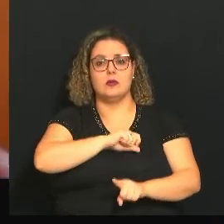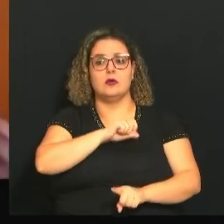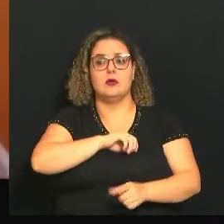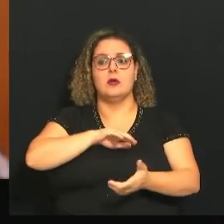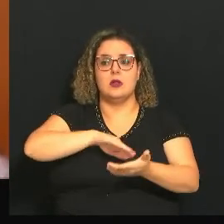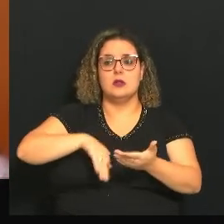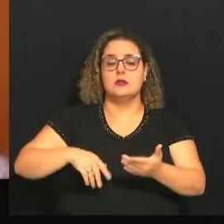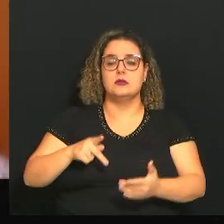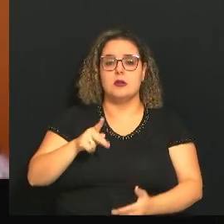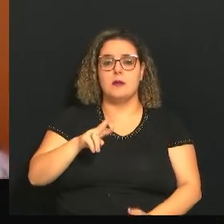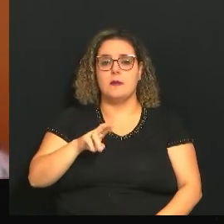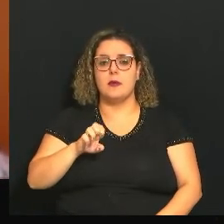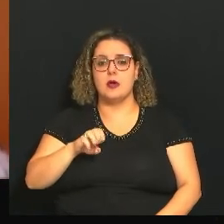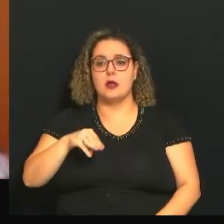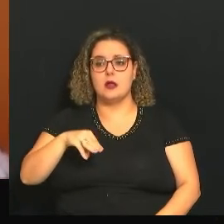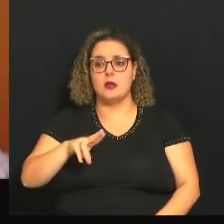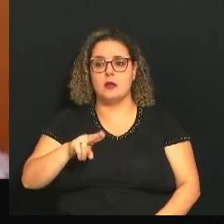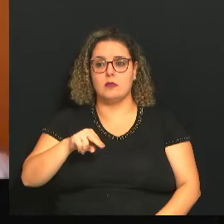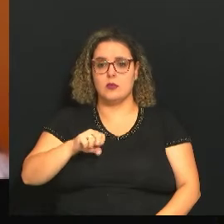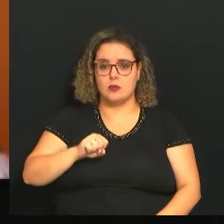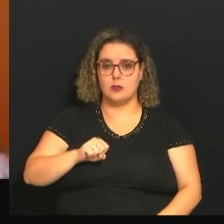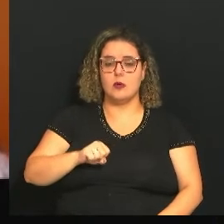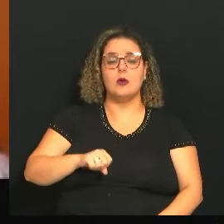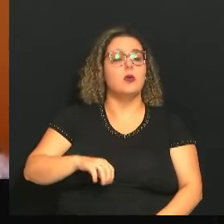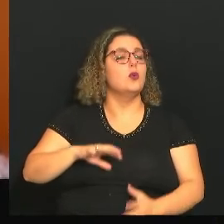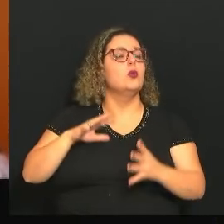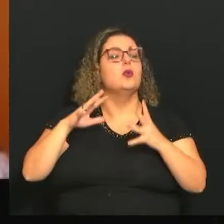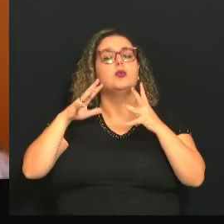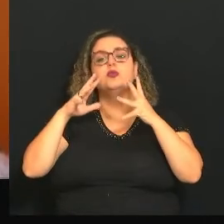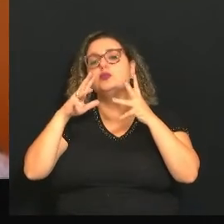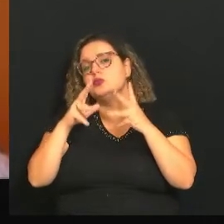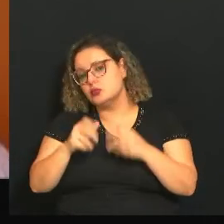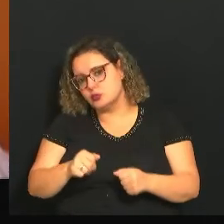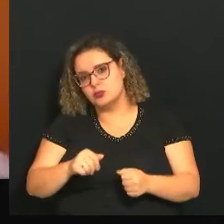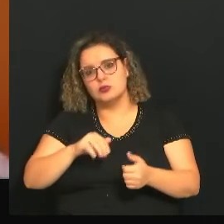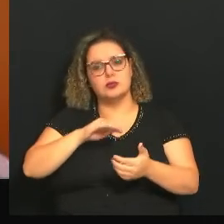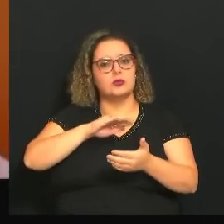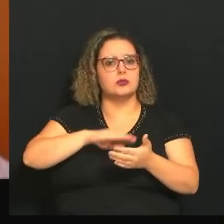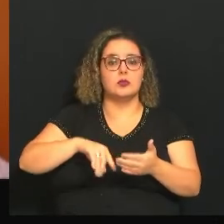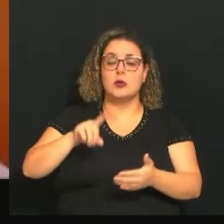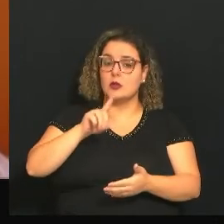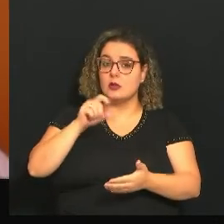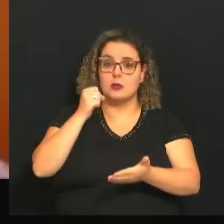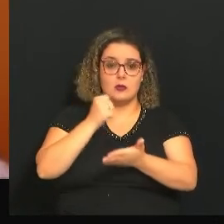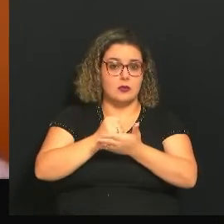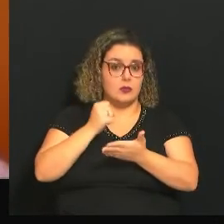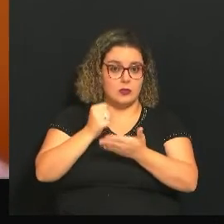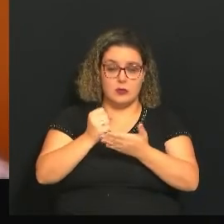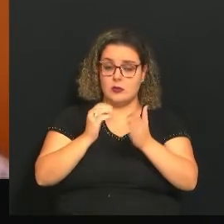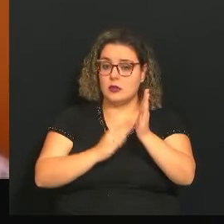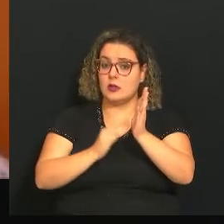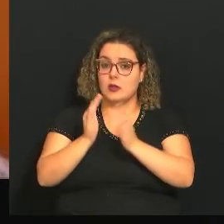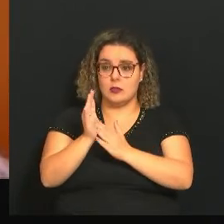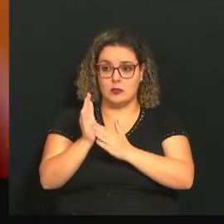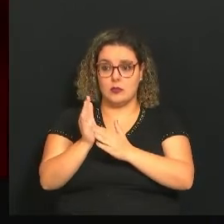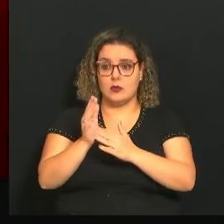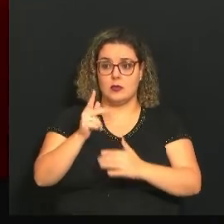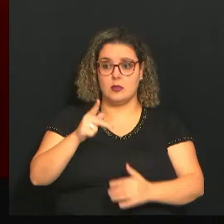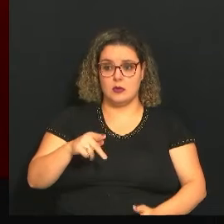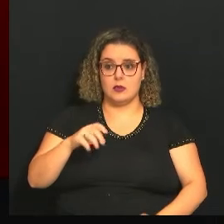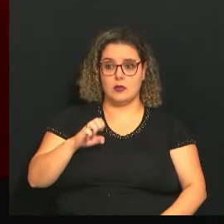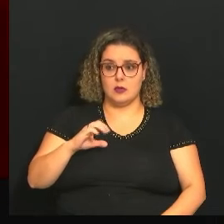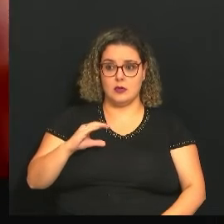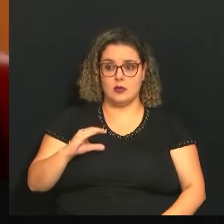licença-prêmio, eles vão acabar com tudo isso e não vão mais contratar por concurso público. Na PEC, que